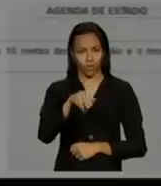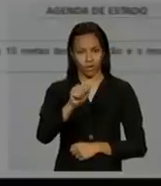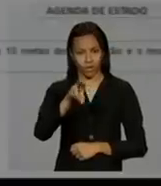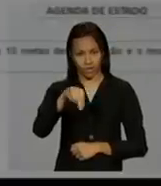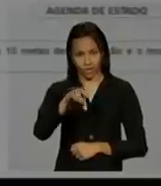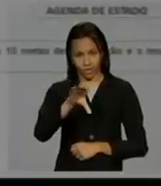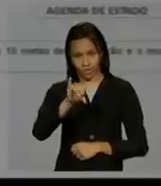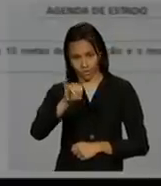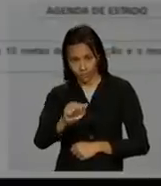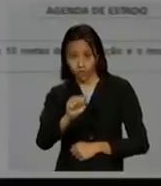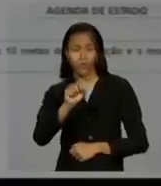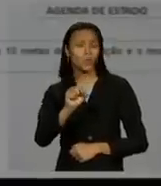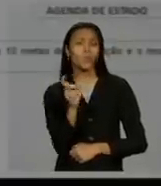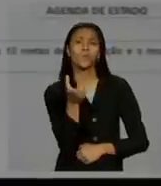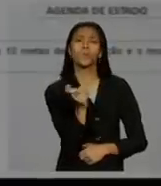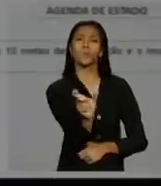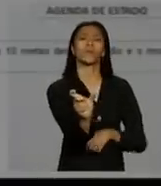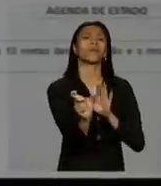que